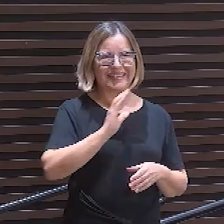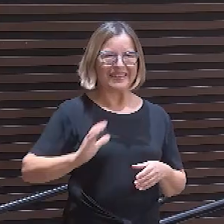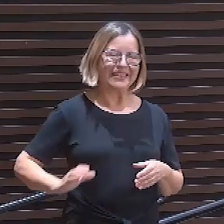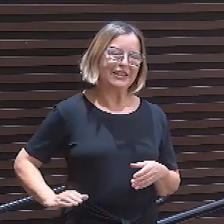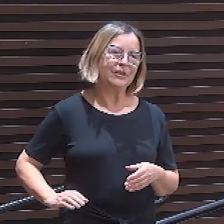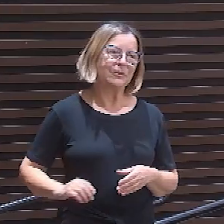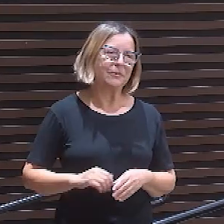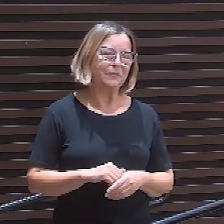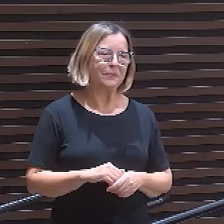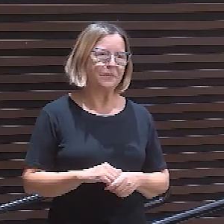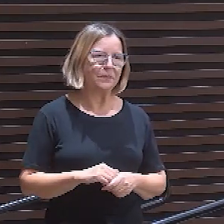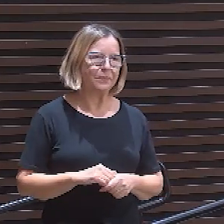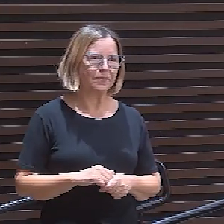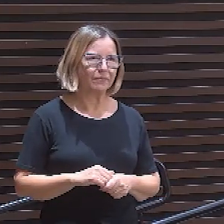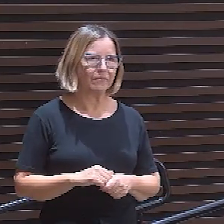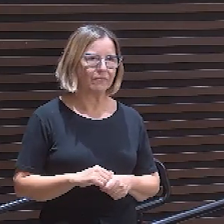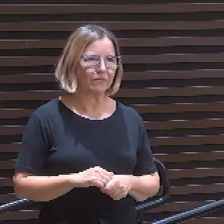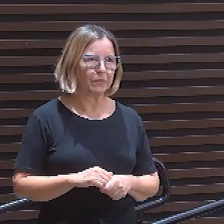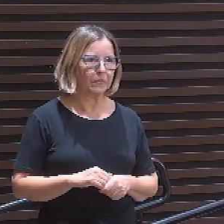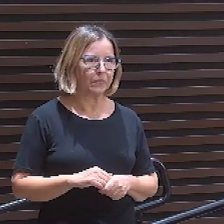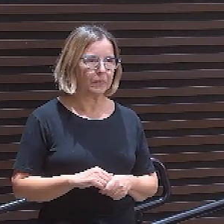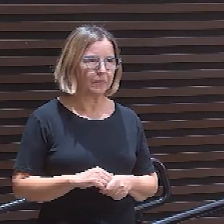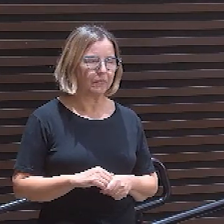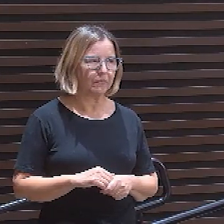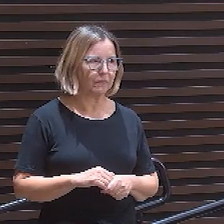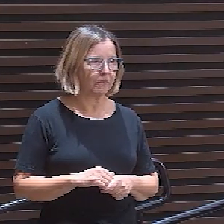Dentro desse